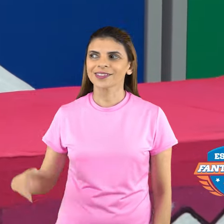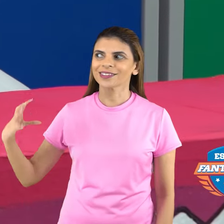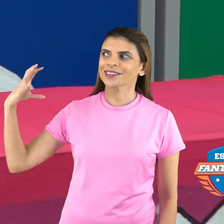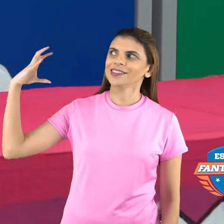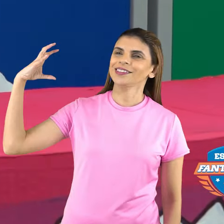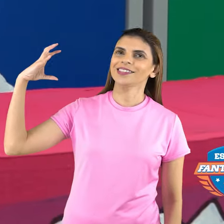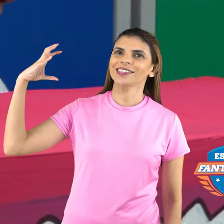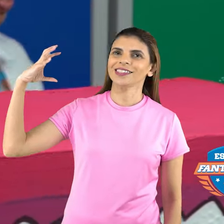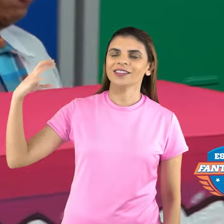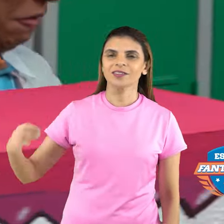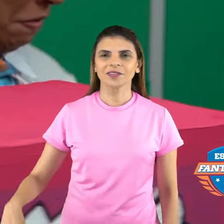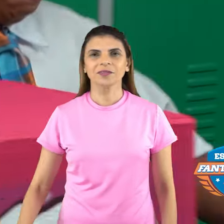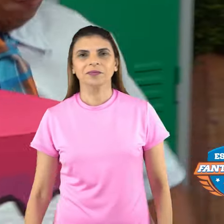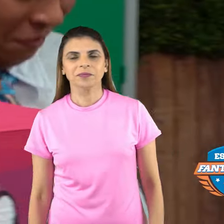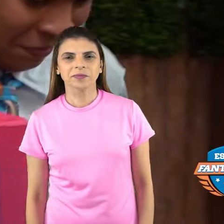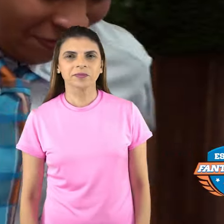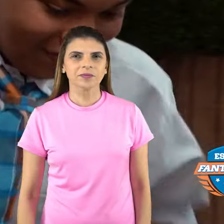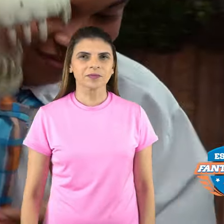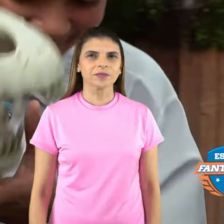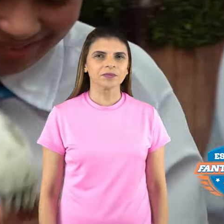Vem, não.